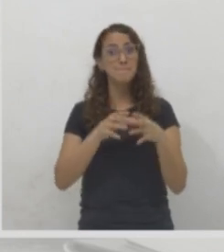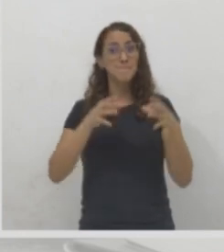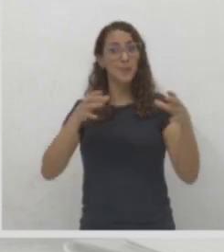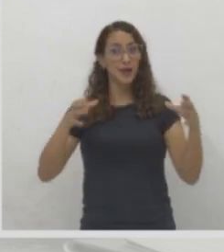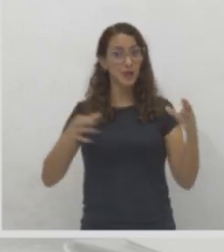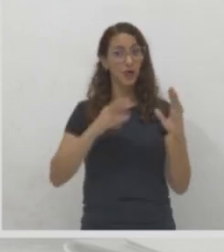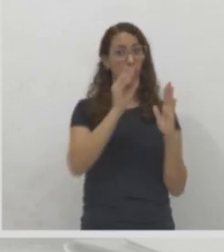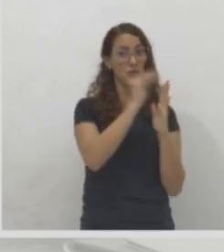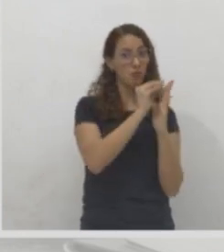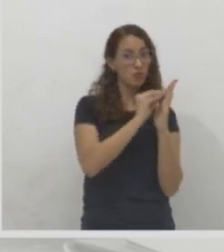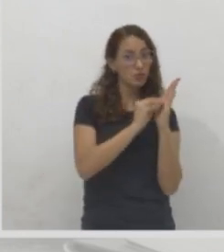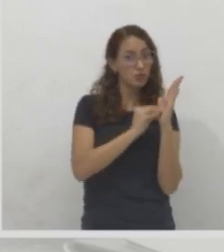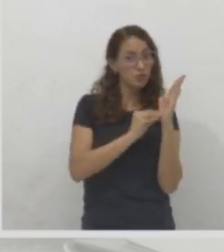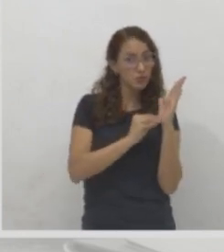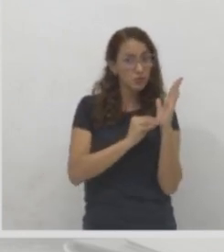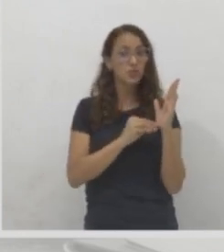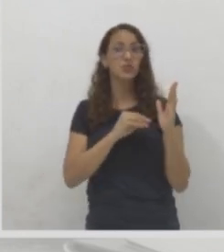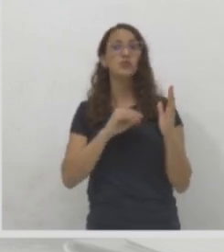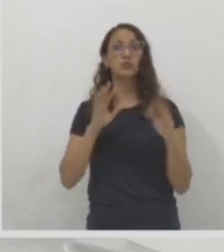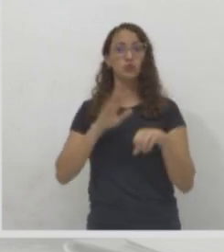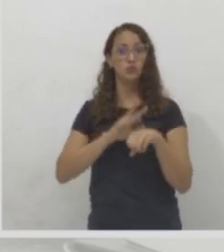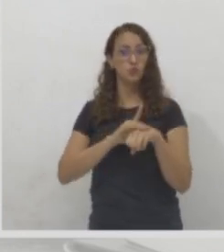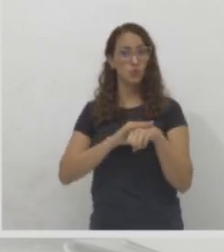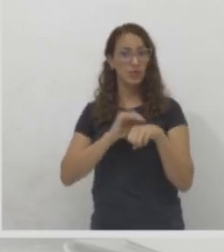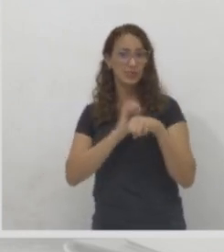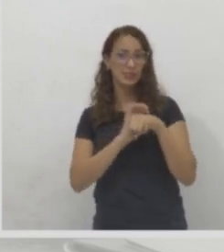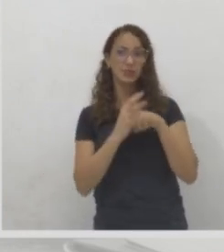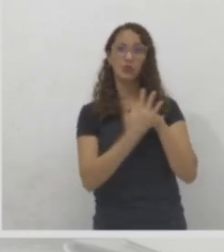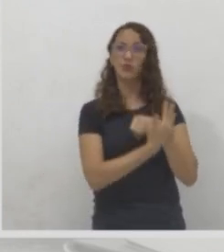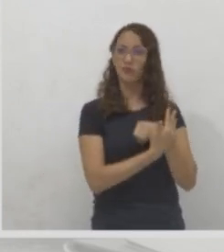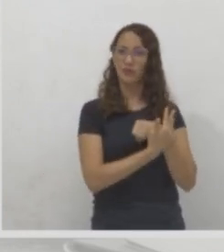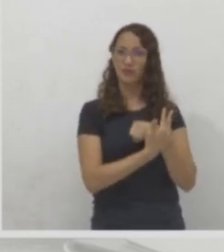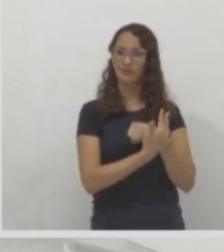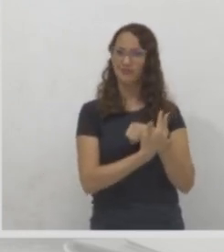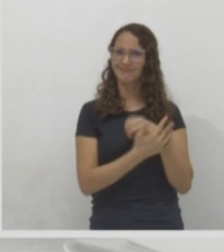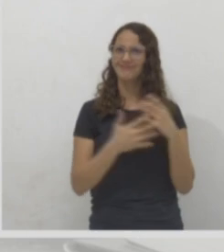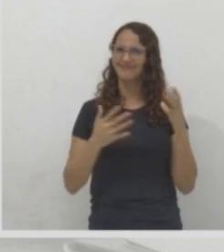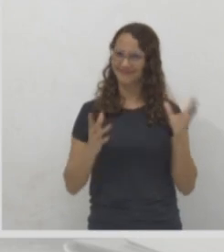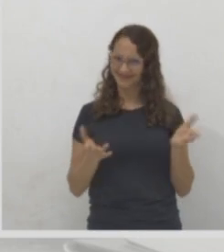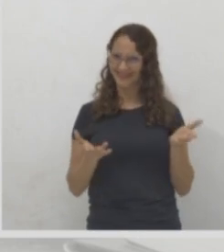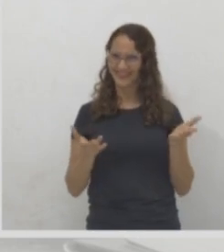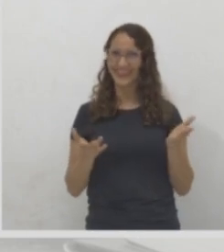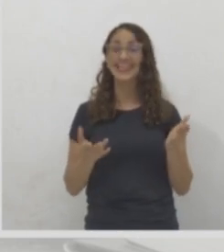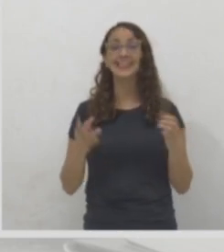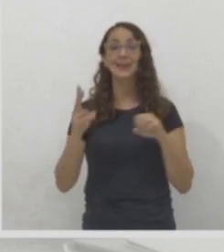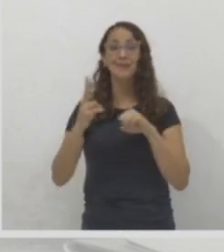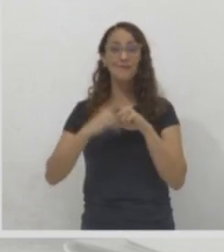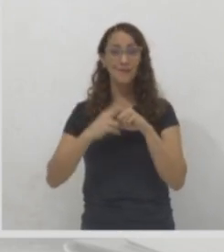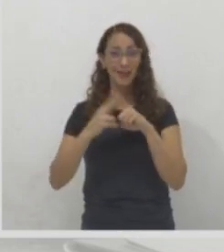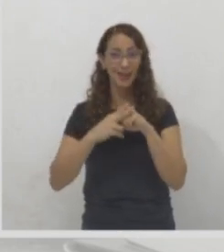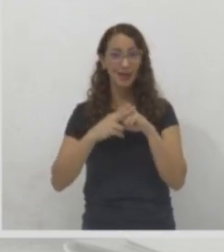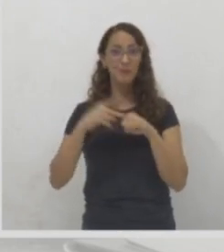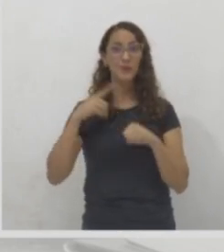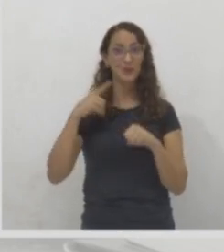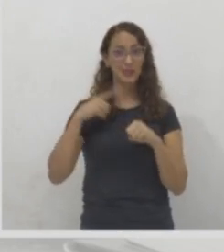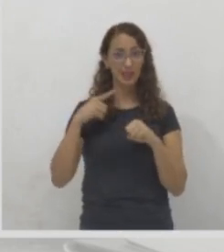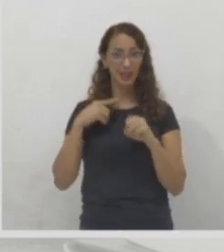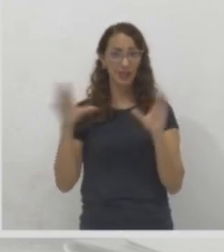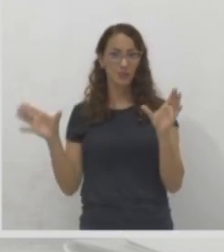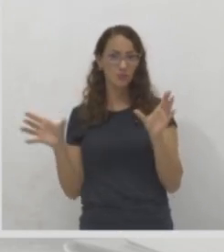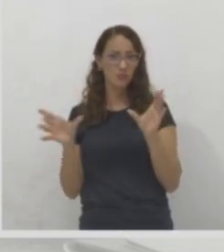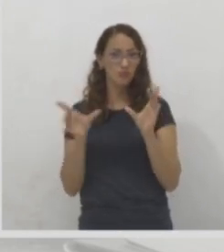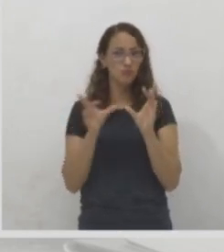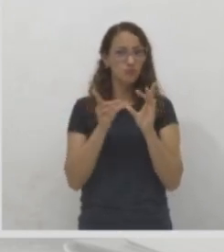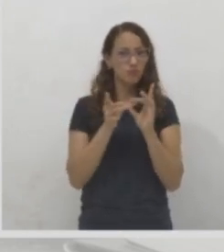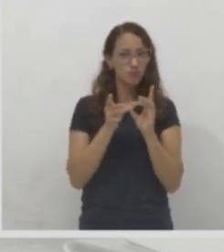Covid. Então, eu tenho o verbo, tenho um complemento que se liga a ele